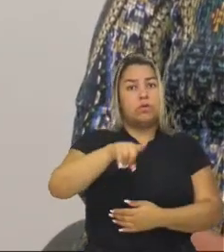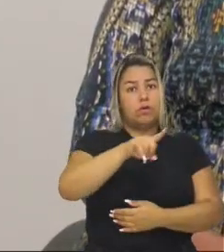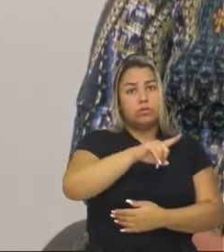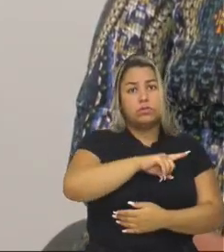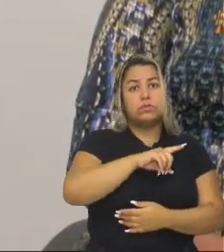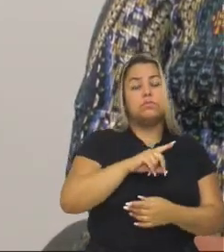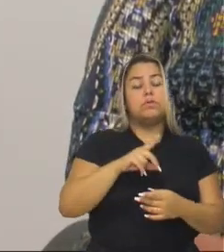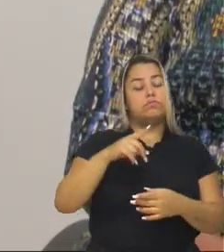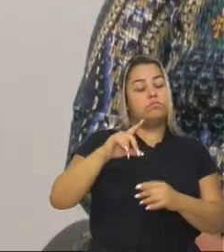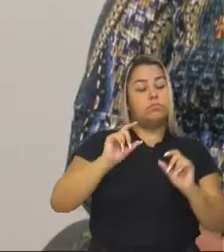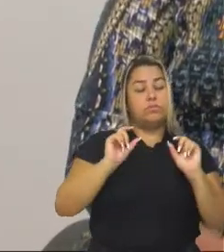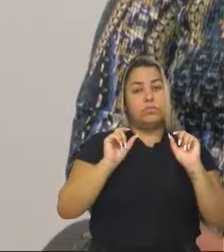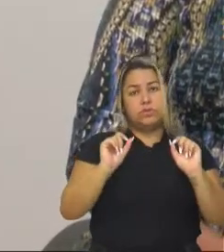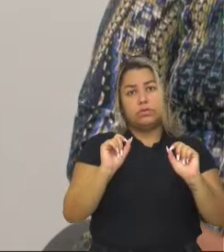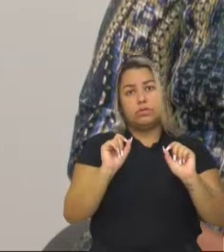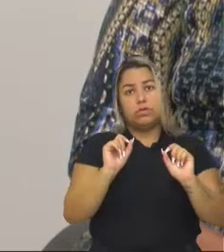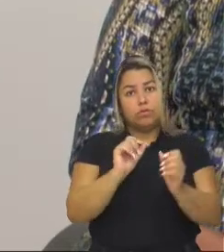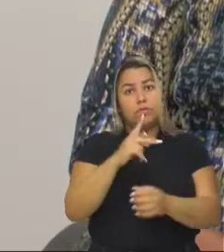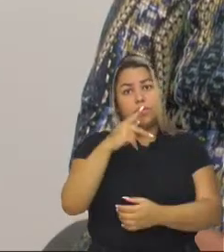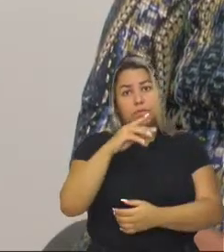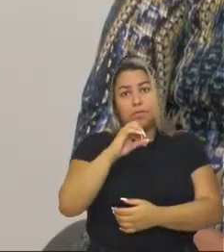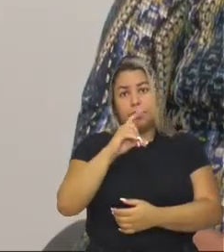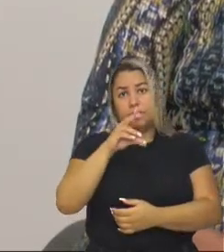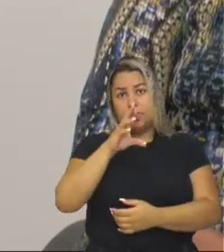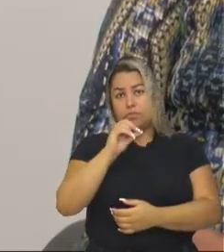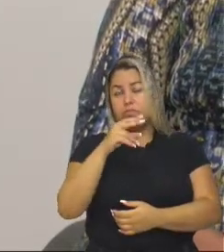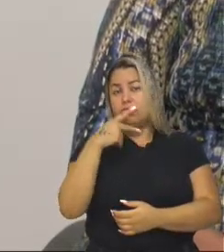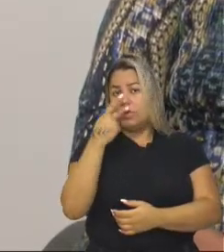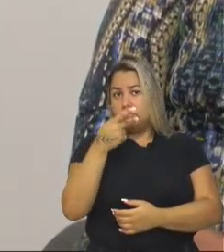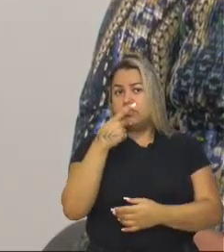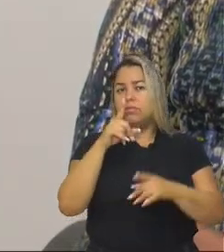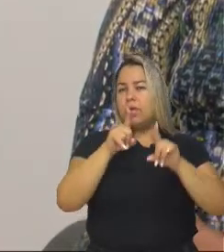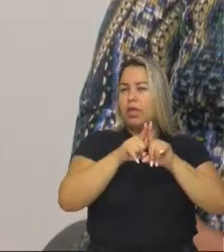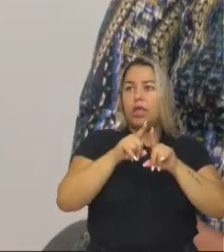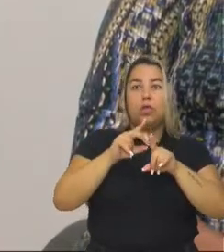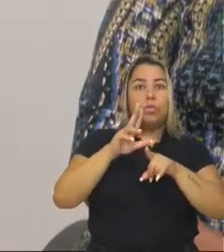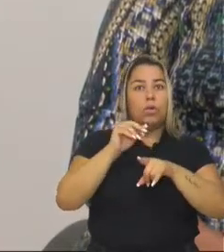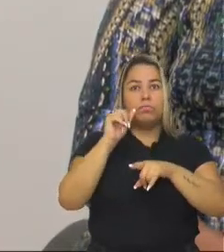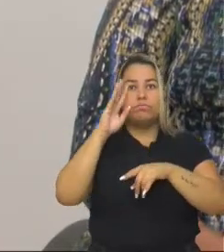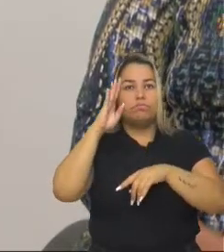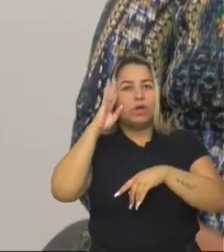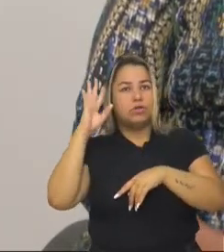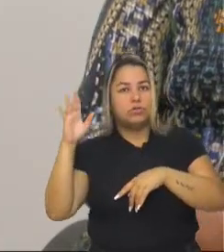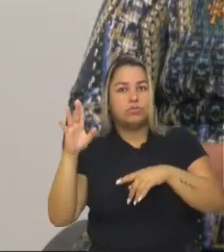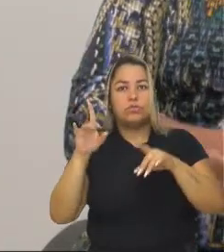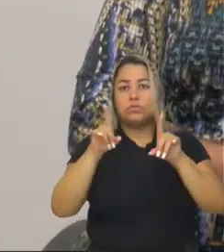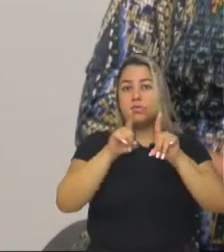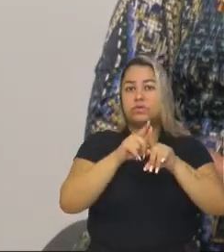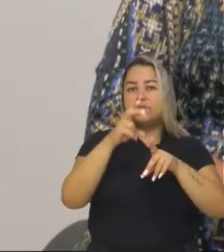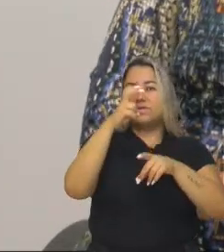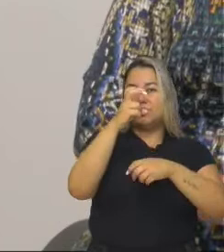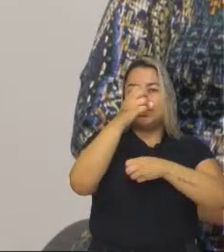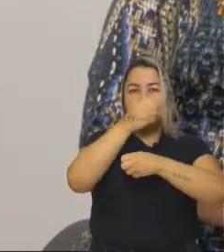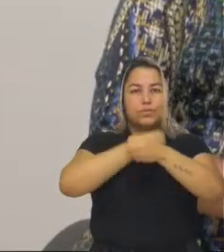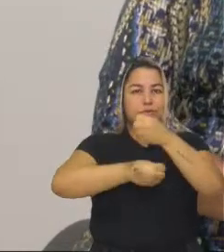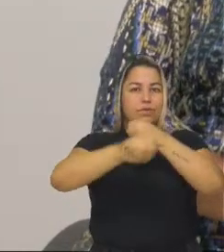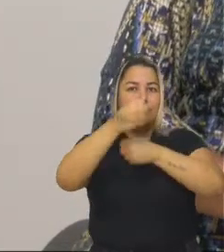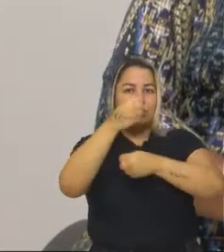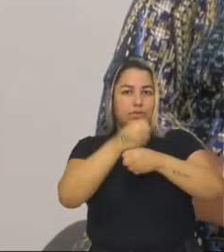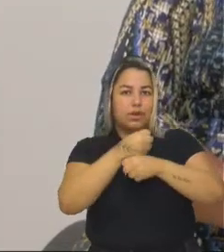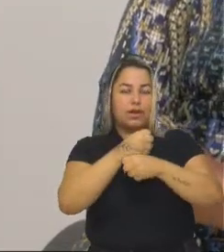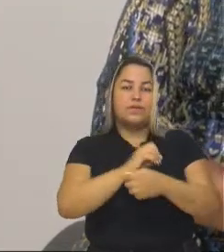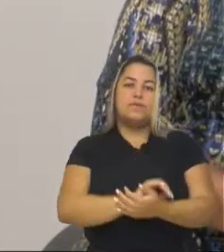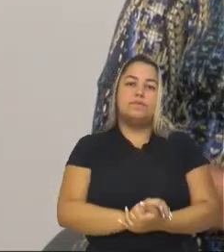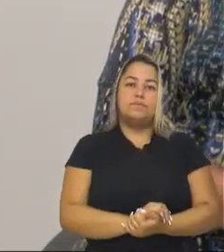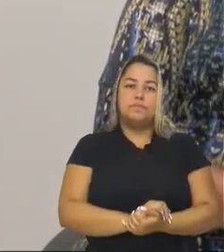também somos nós. E isso, como o Pedro falou, é um desdobramento inimaginável, como o Caru falou, do que 5 anos atrás da resolução, né? Então,